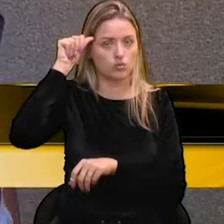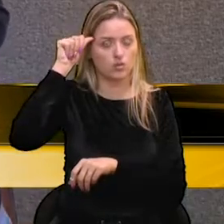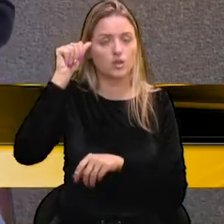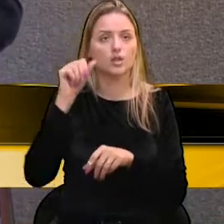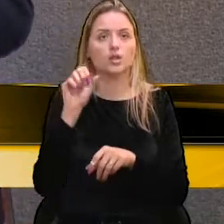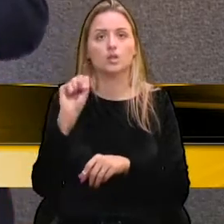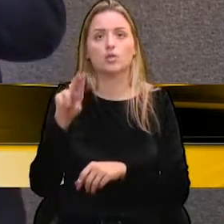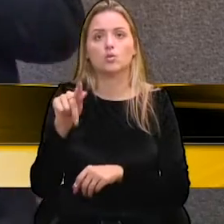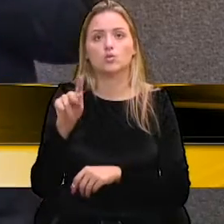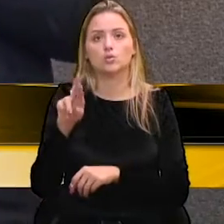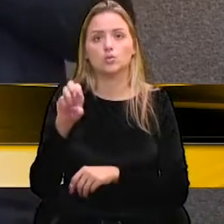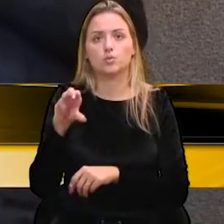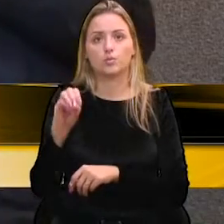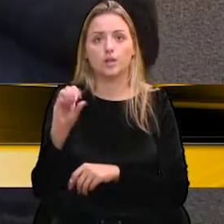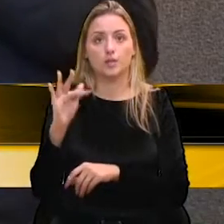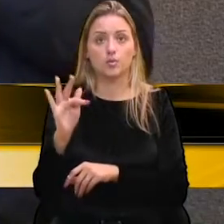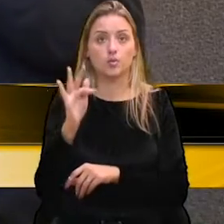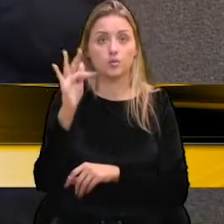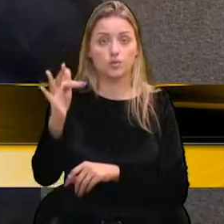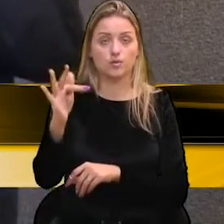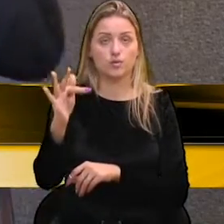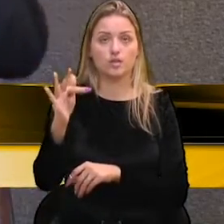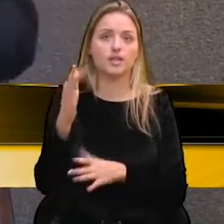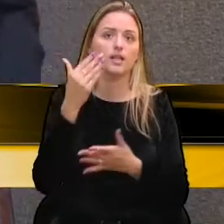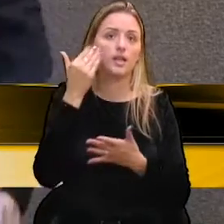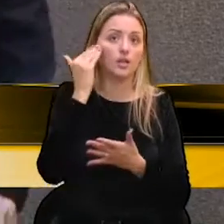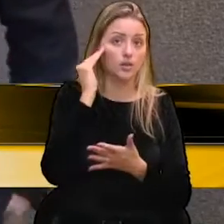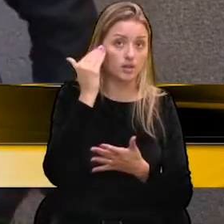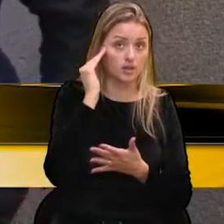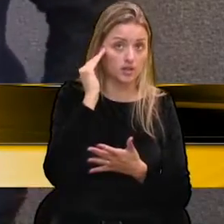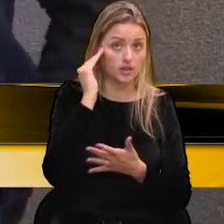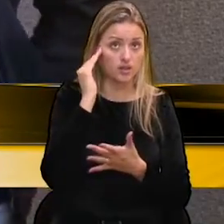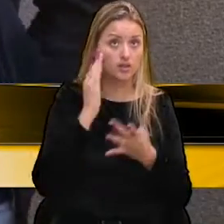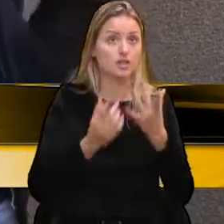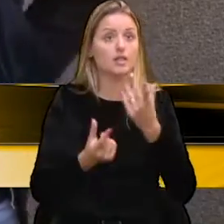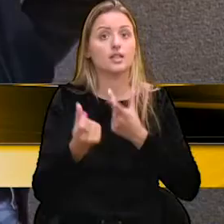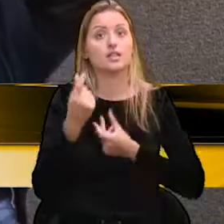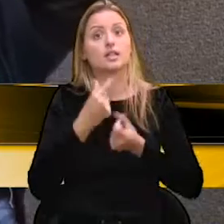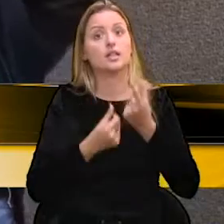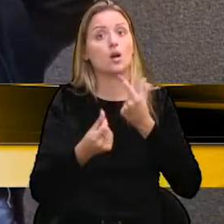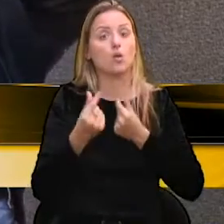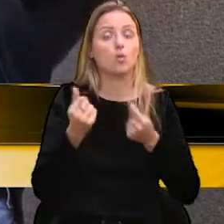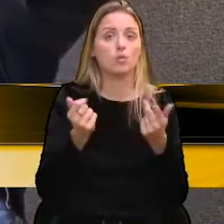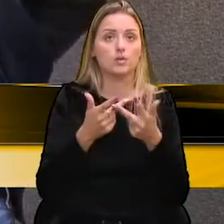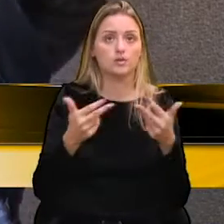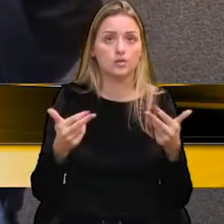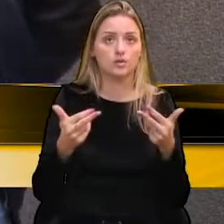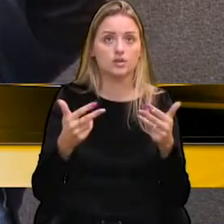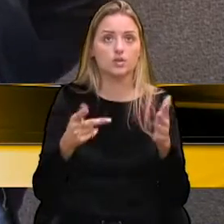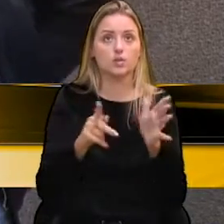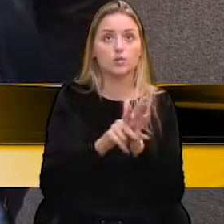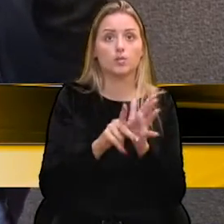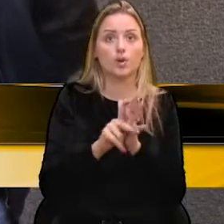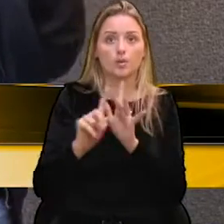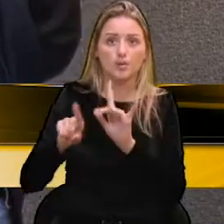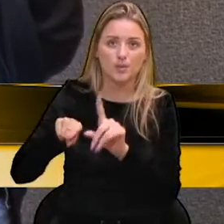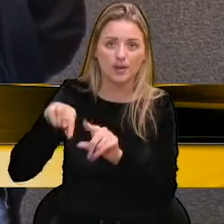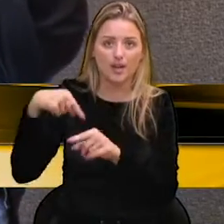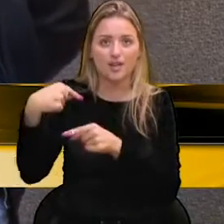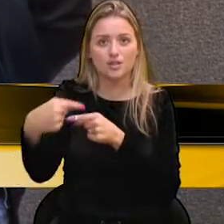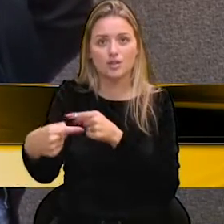Supremo Tribunal Federal entendeu que, em alguns casos, essa questão do vício de